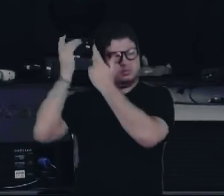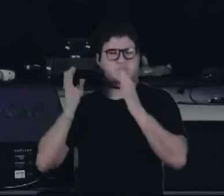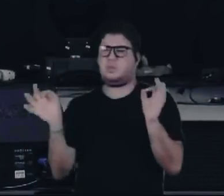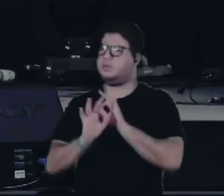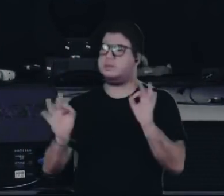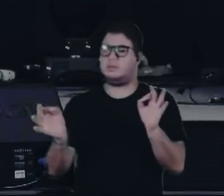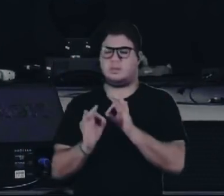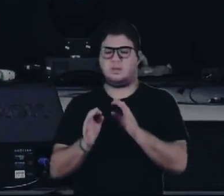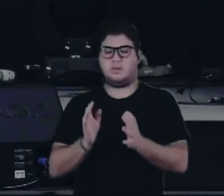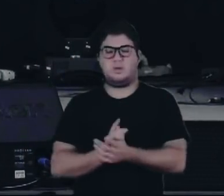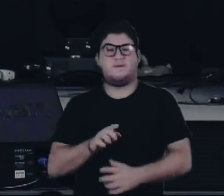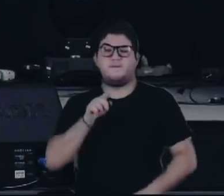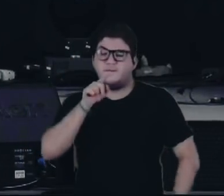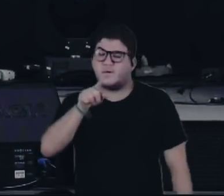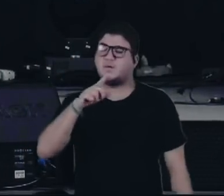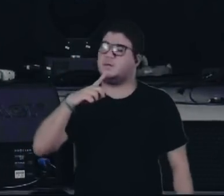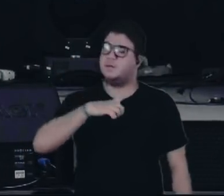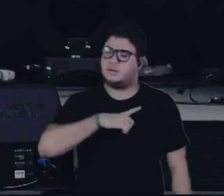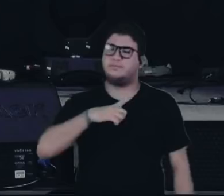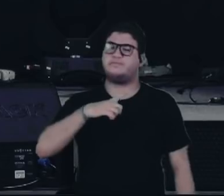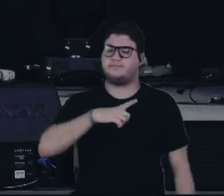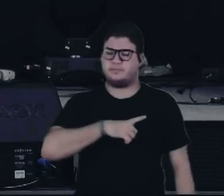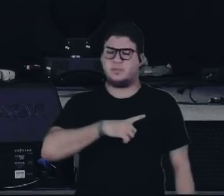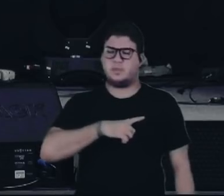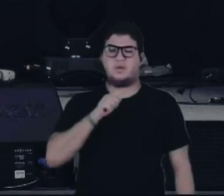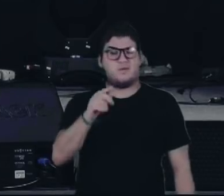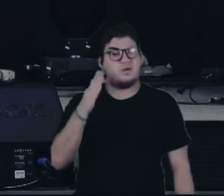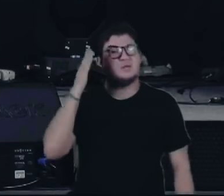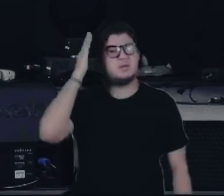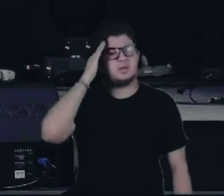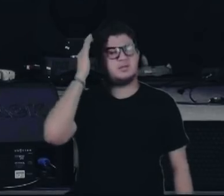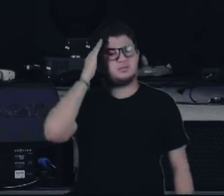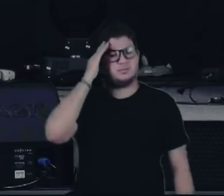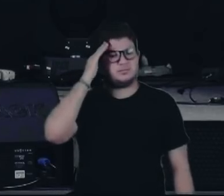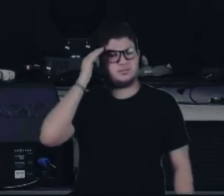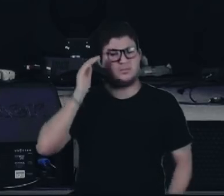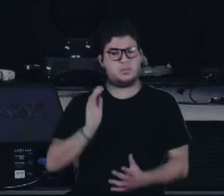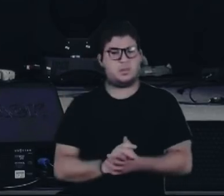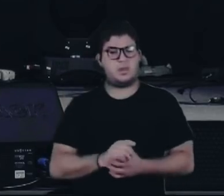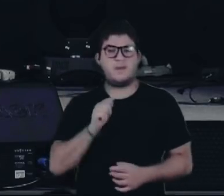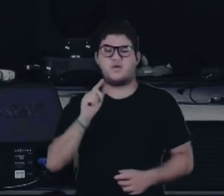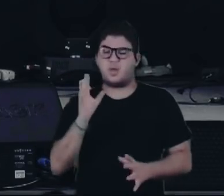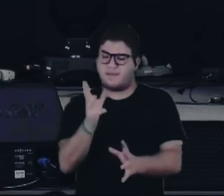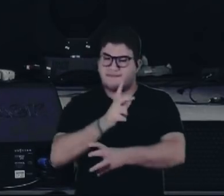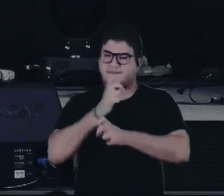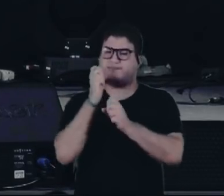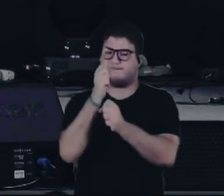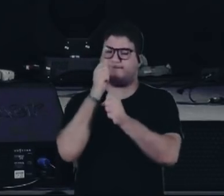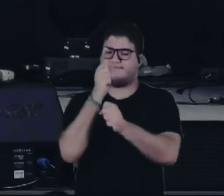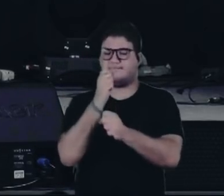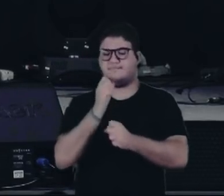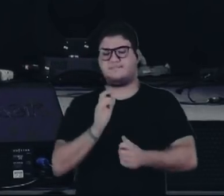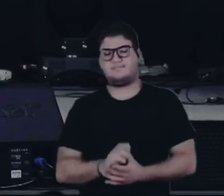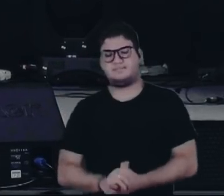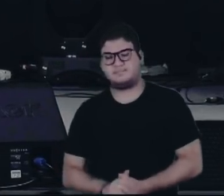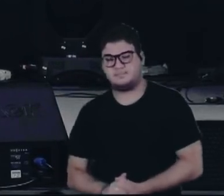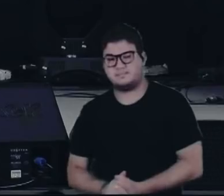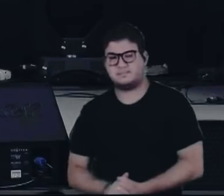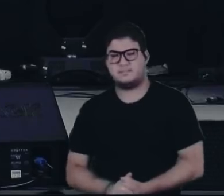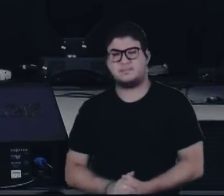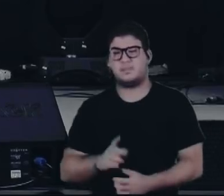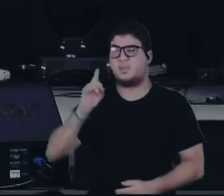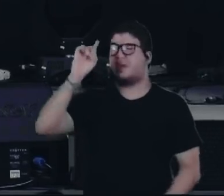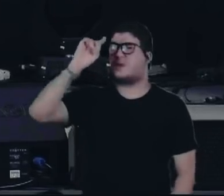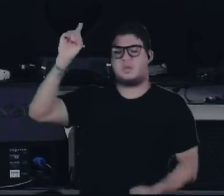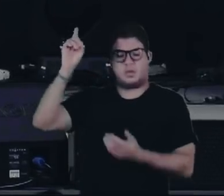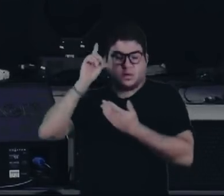Já está aí. Você entende que tem algo que é muito forte. Que Deus